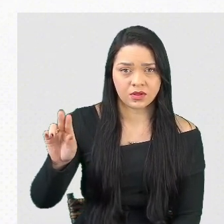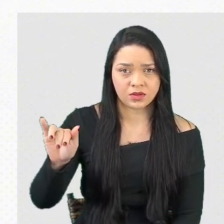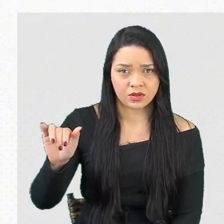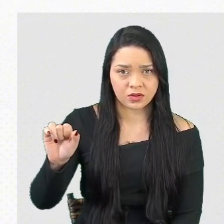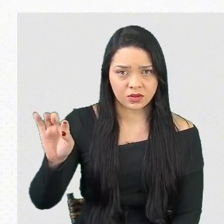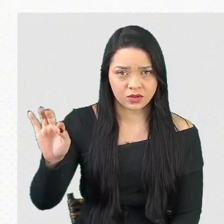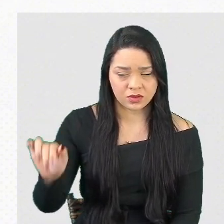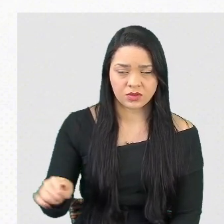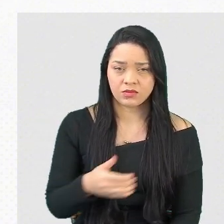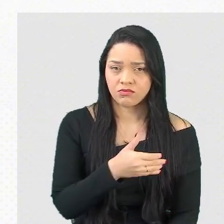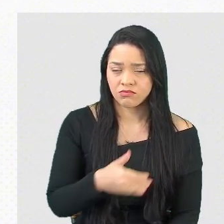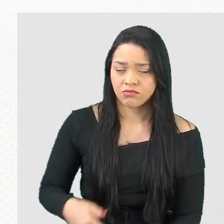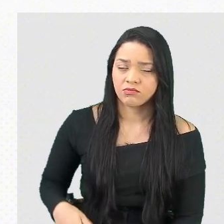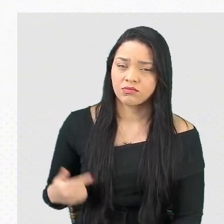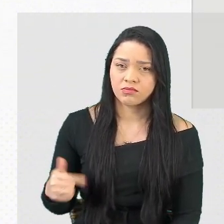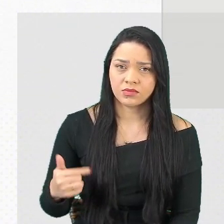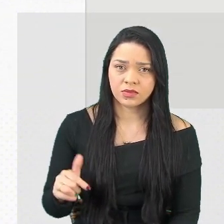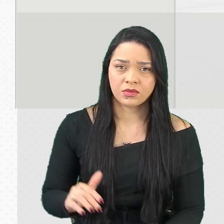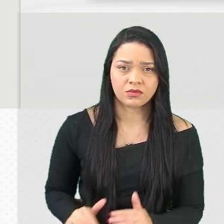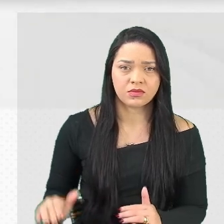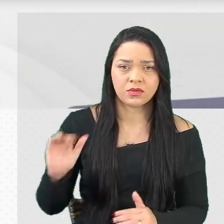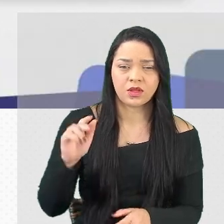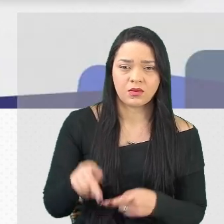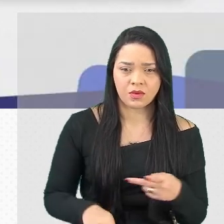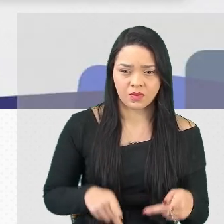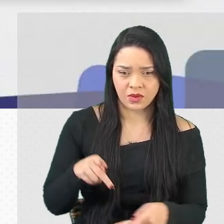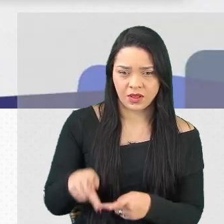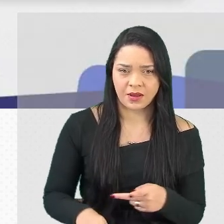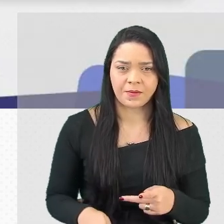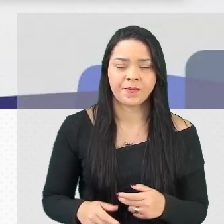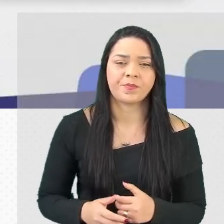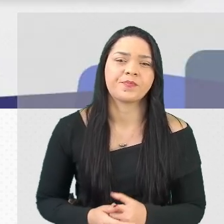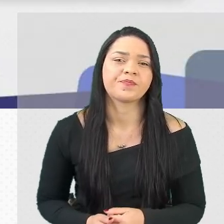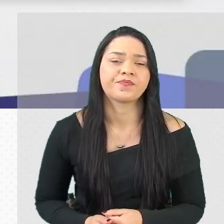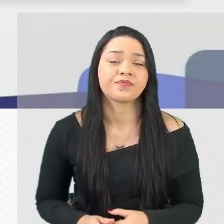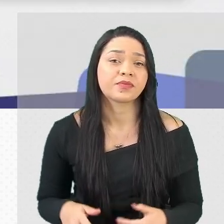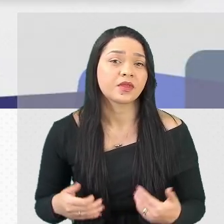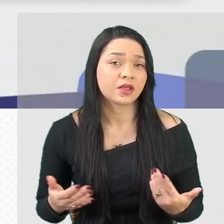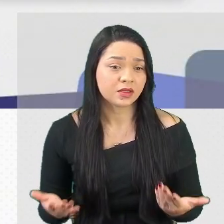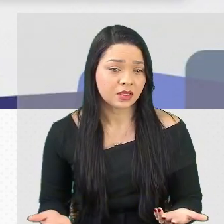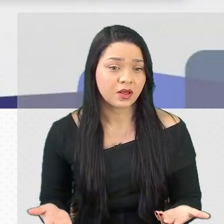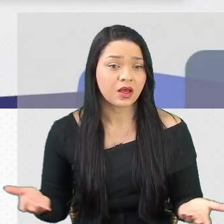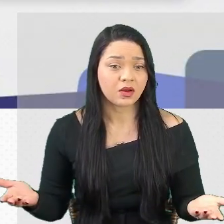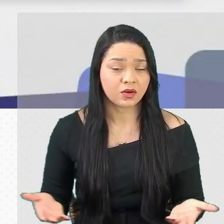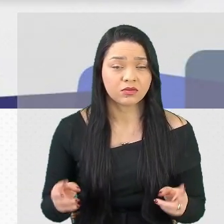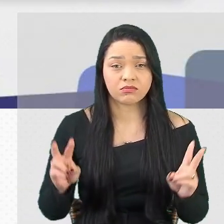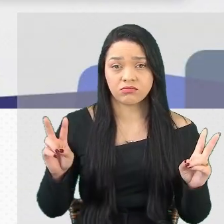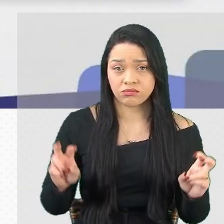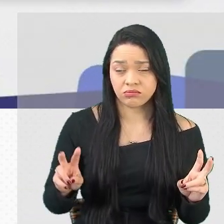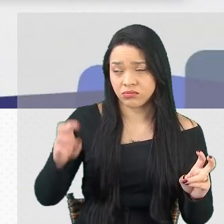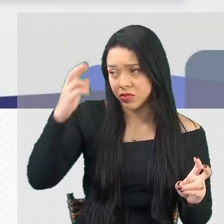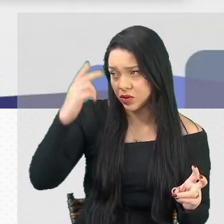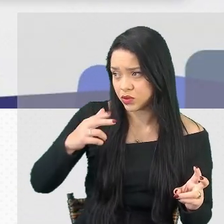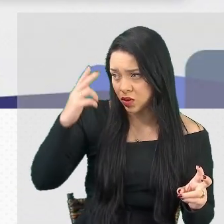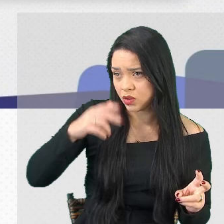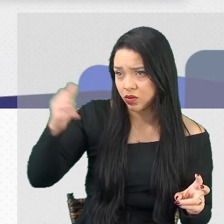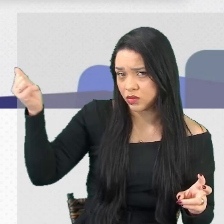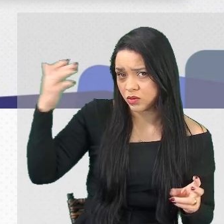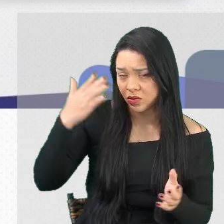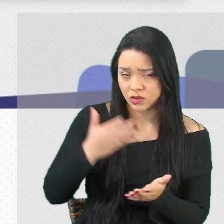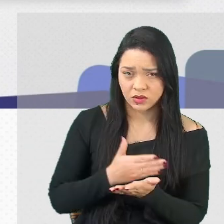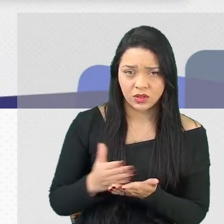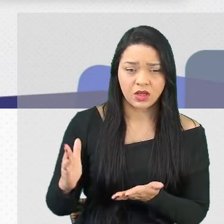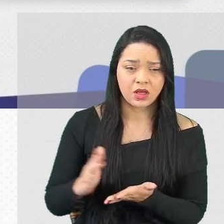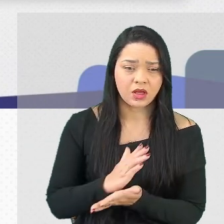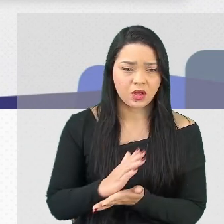moldes de soberania popular. Ok? Bom, nós falamos aqui sobre os teóricos iluministas, nós temos